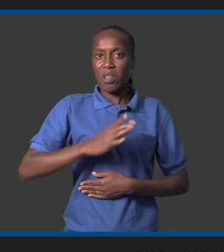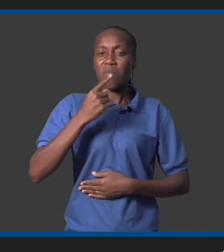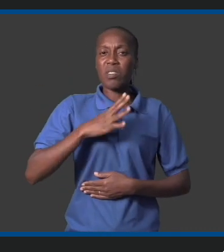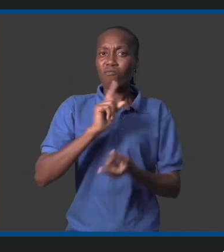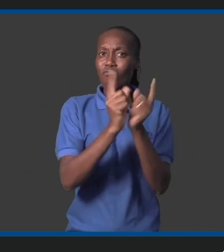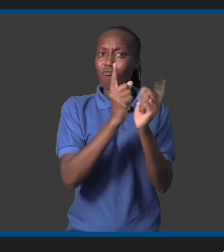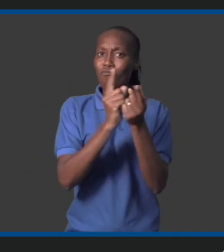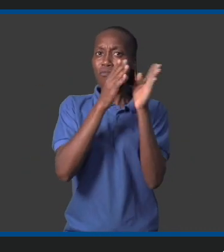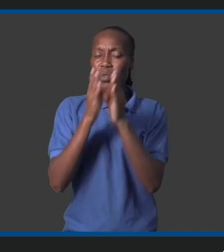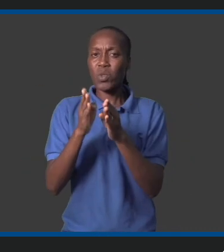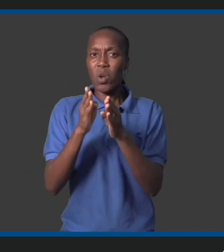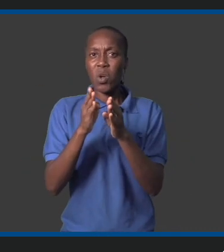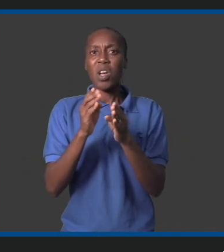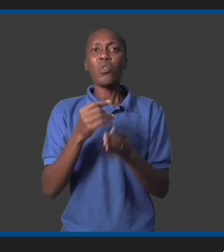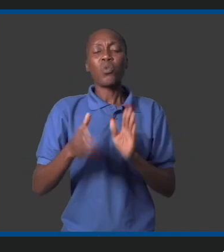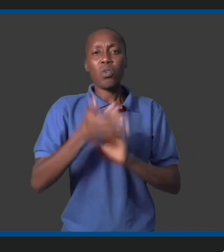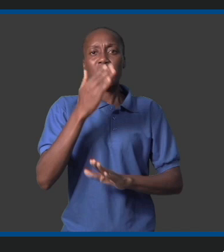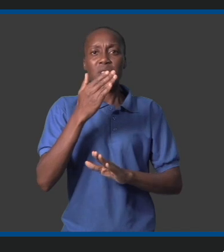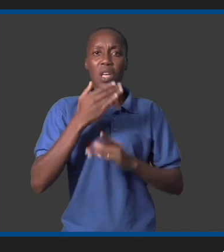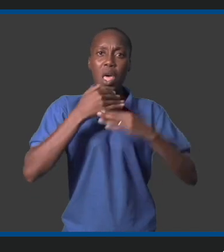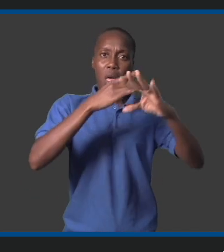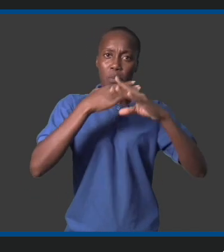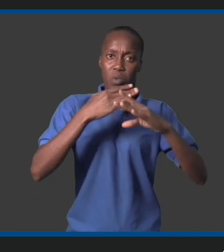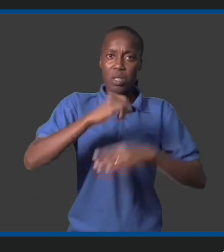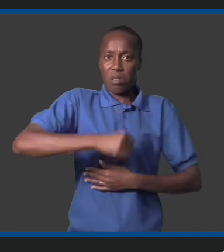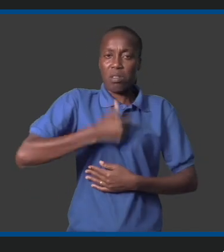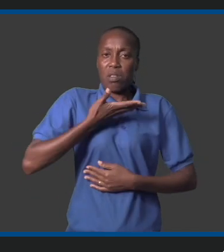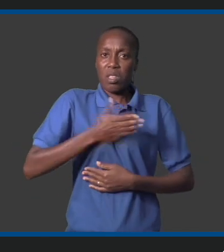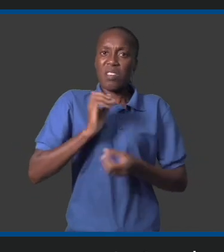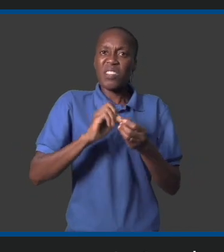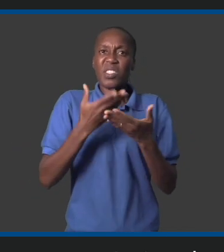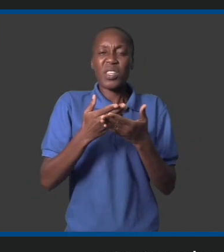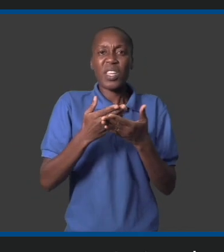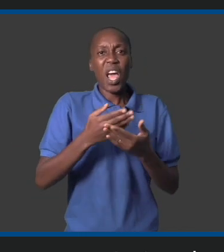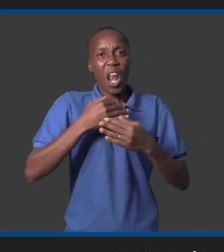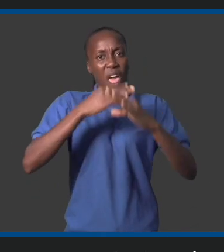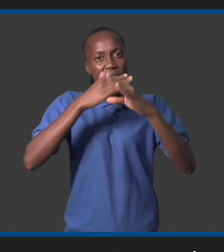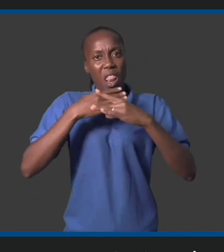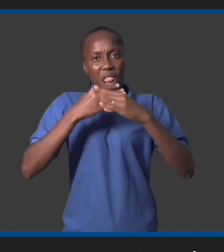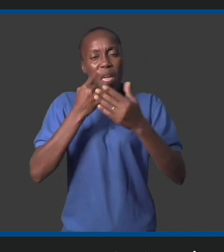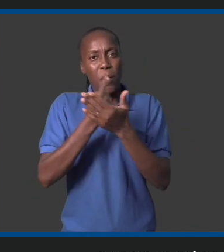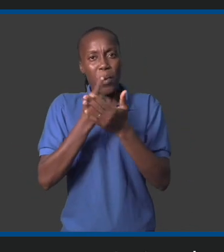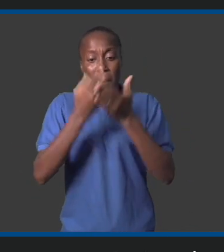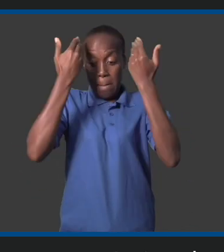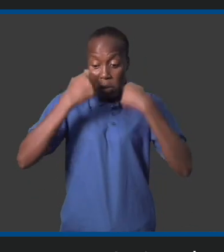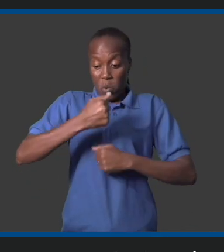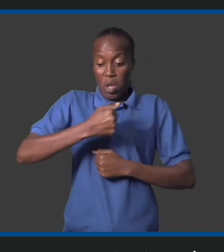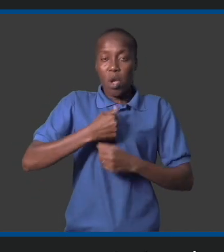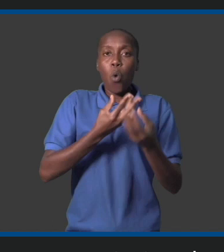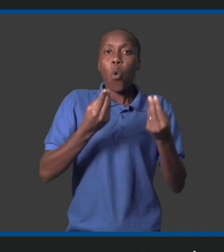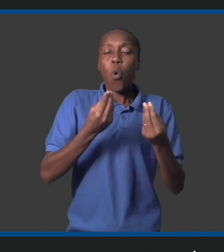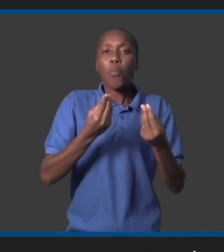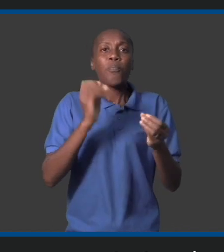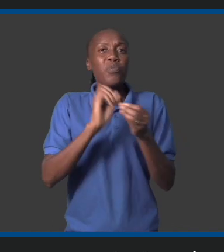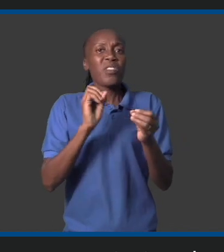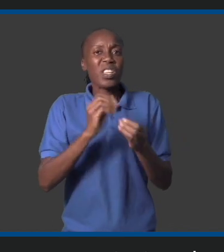de ambientes. Então decidi sair deste formato fechado que era a banda e tentar criar uma coisa mais abrangente, uma coisa que reflete aquilo que eu